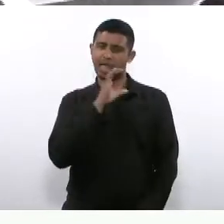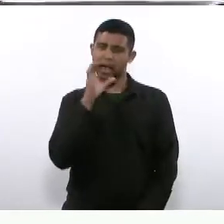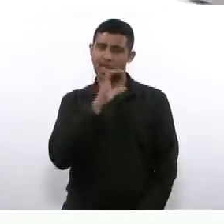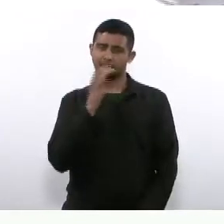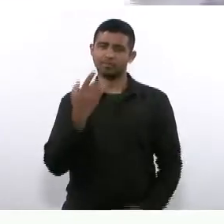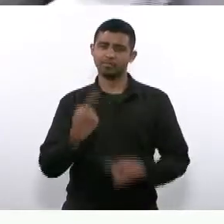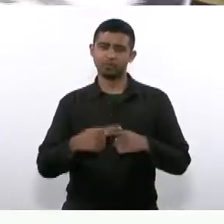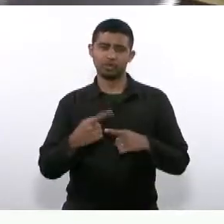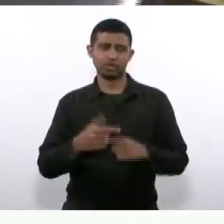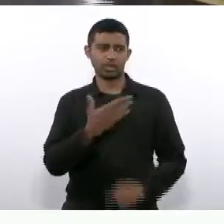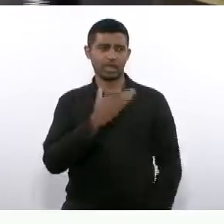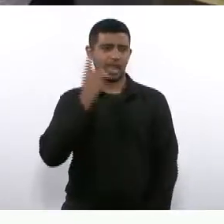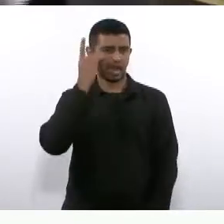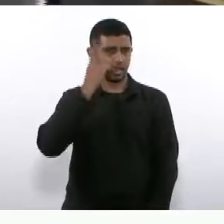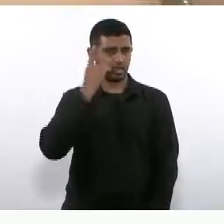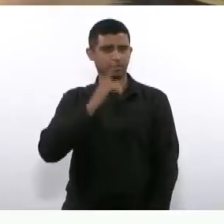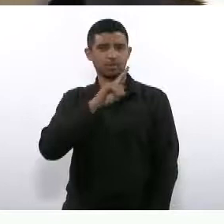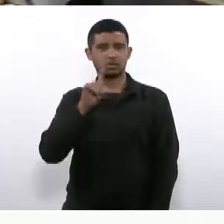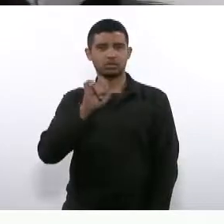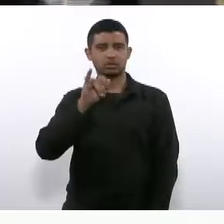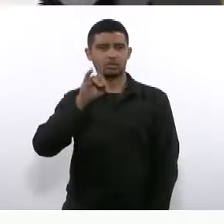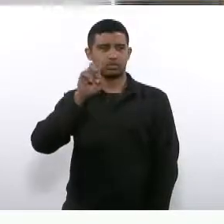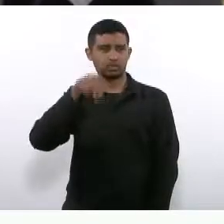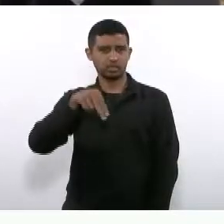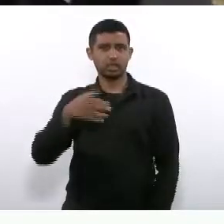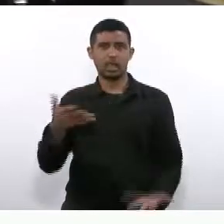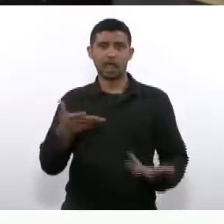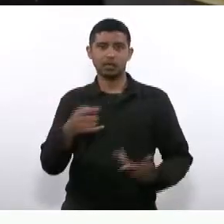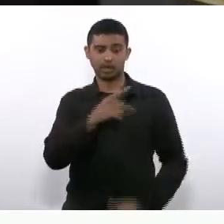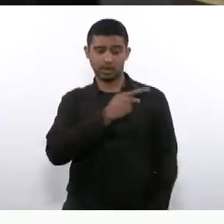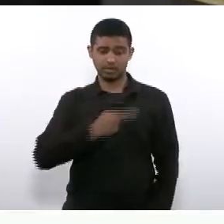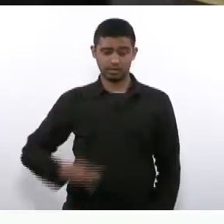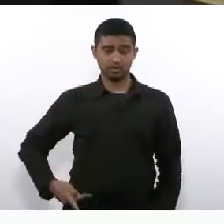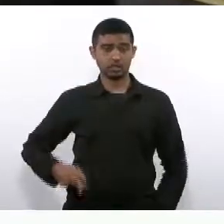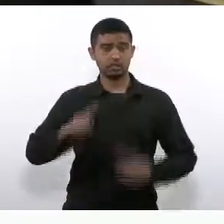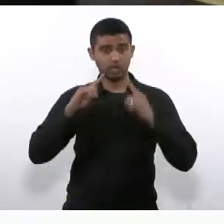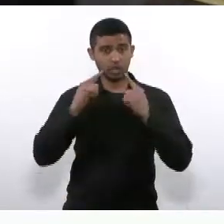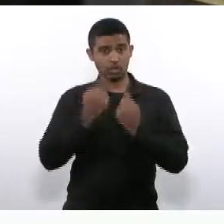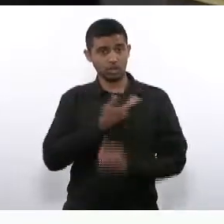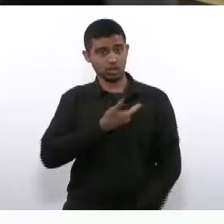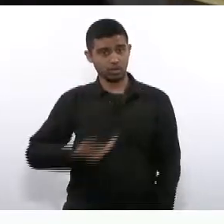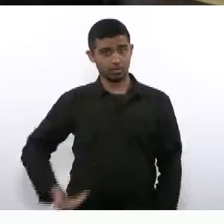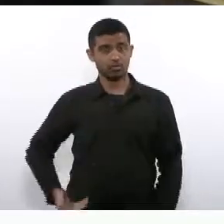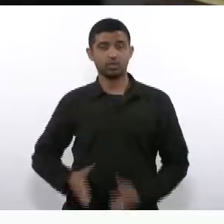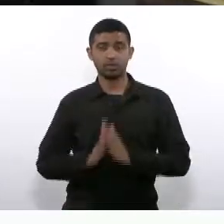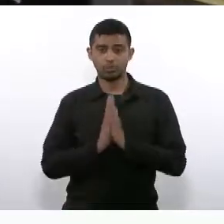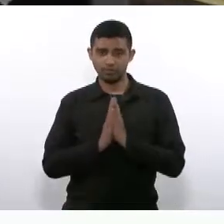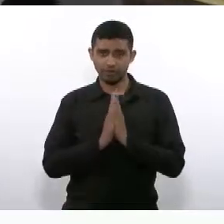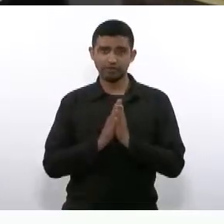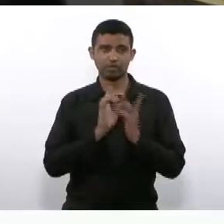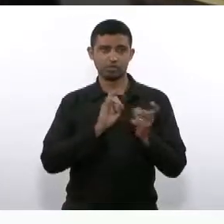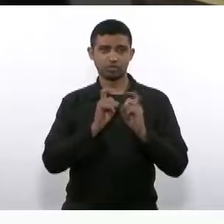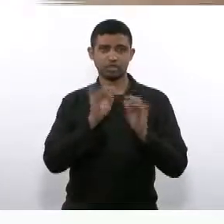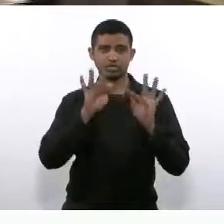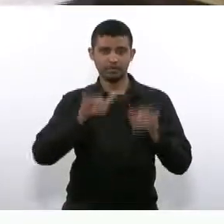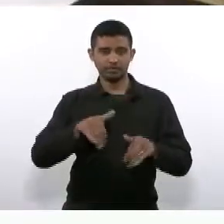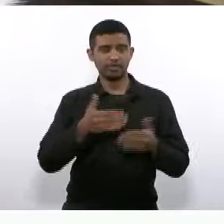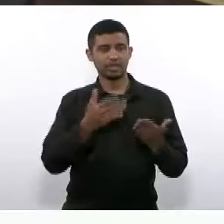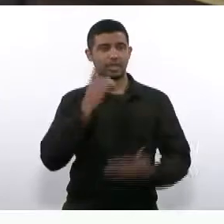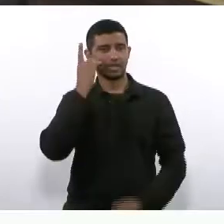a deputada Zeidan vai presidir agora uma audiência pública, então passo para as suas considerações finais a deputada